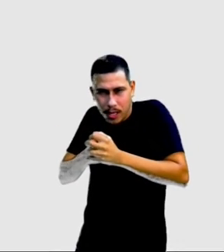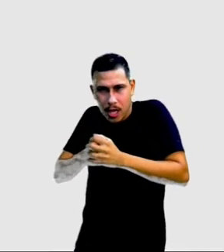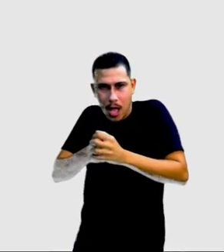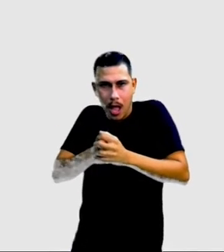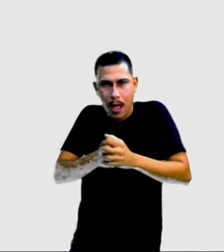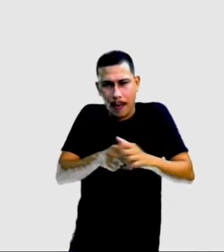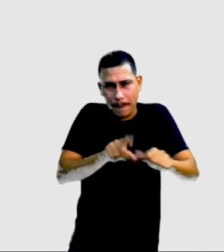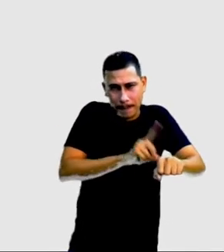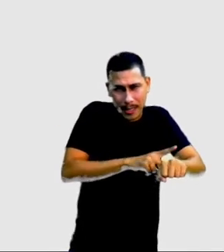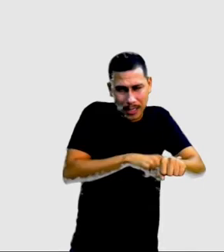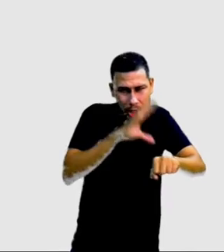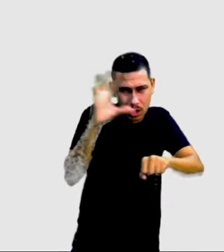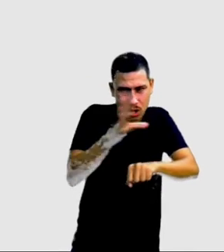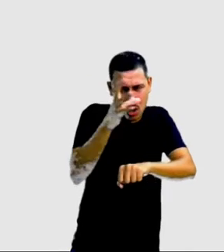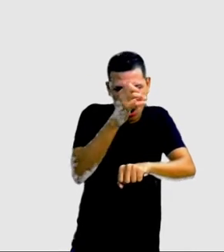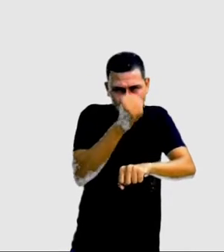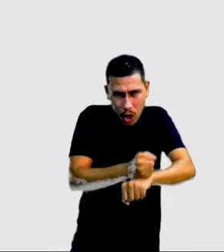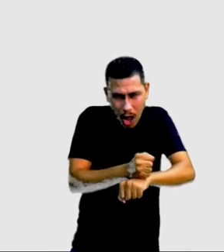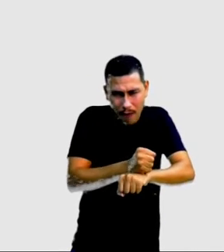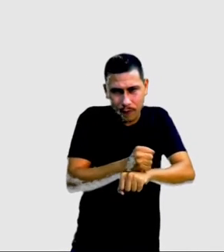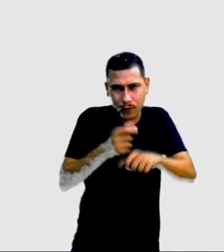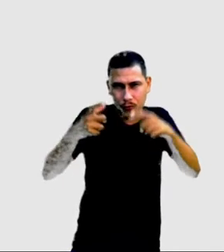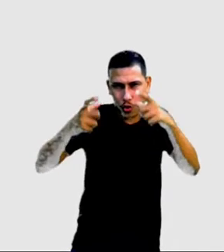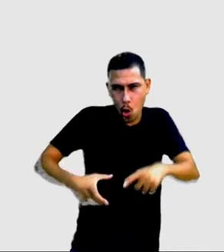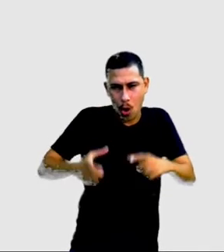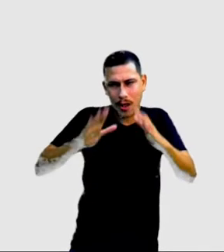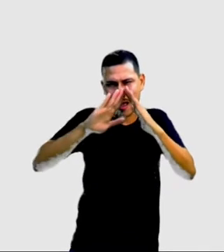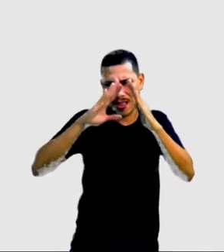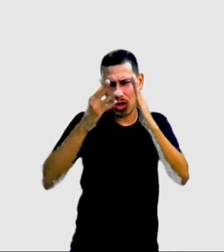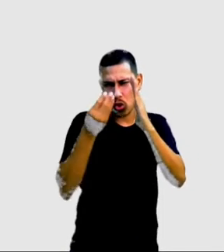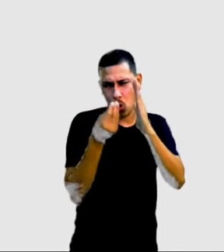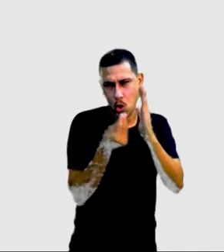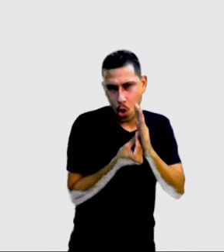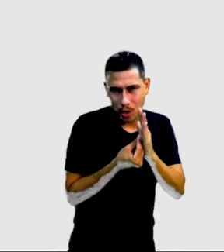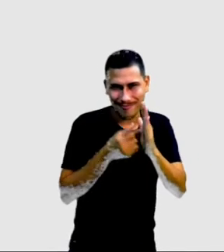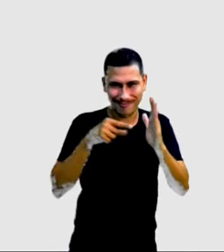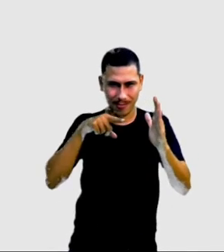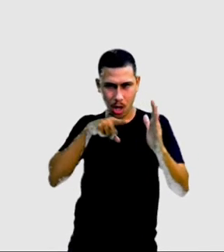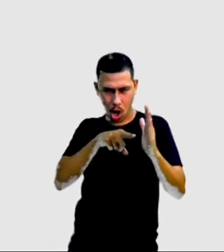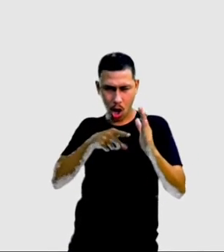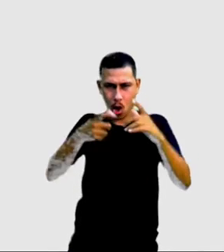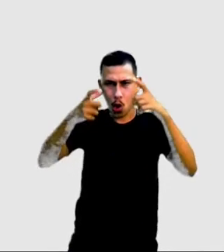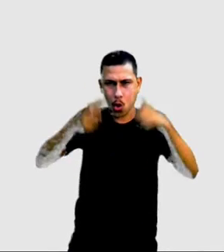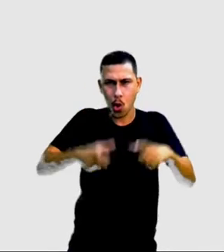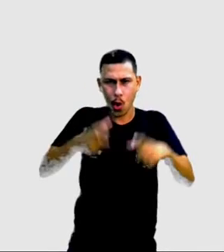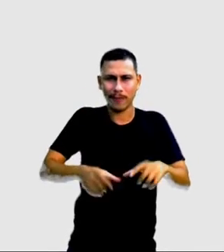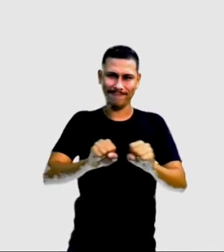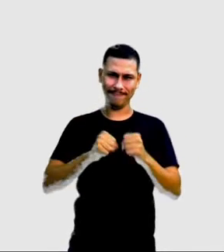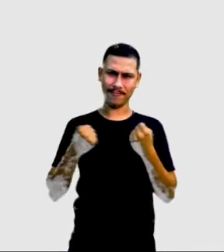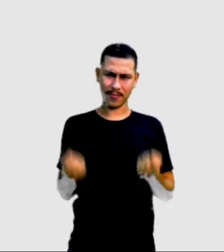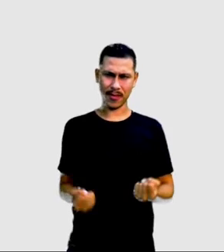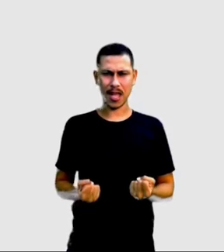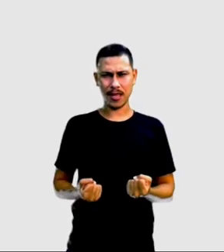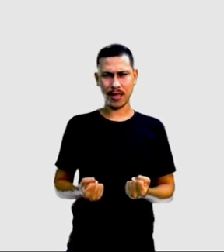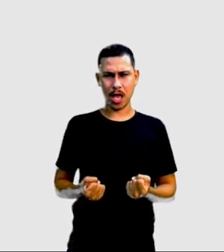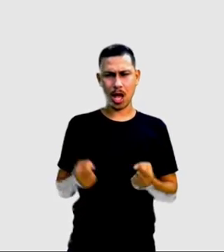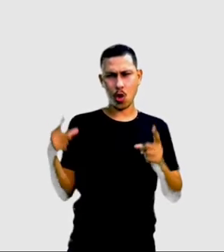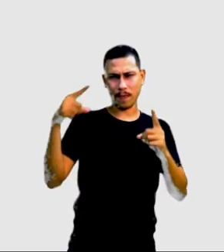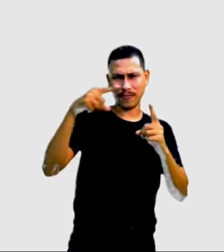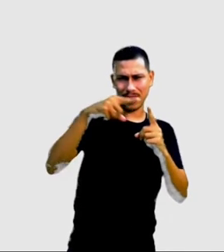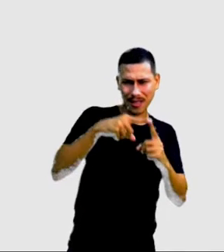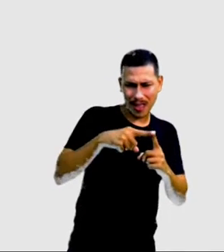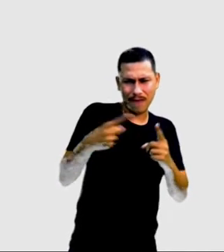imperial, tiveram importância crucial na história, pois se tratavam de lugares de resistência, com a finalidade de acolher